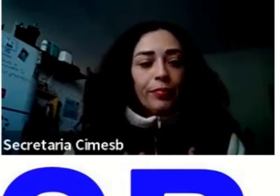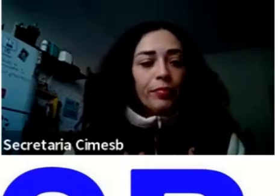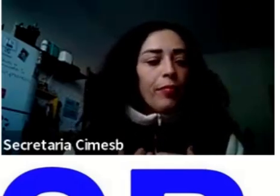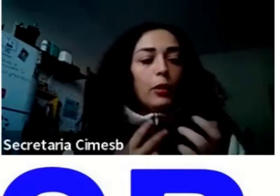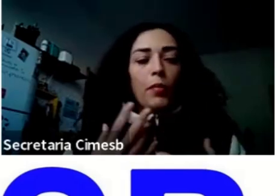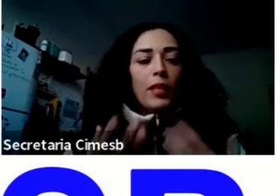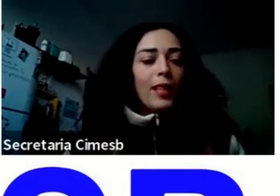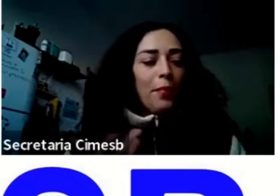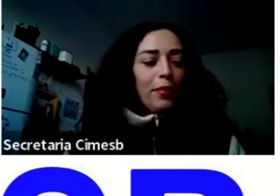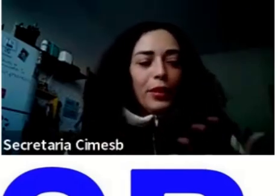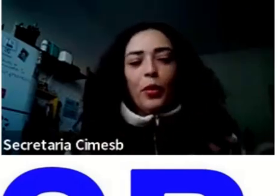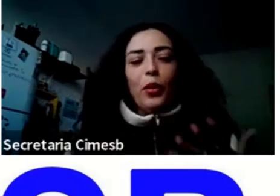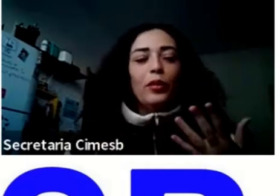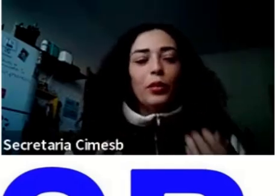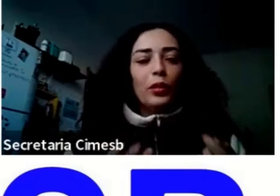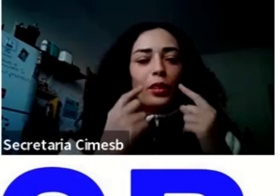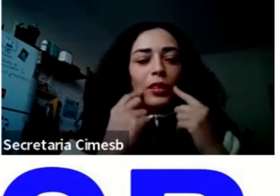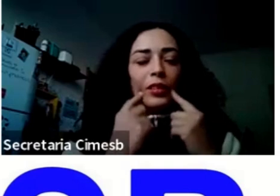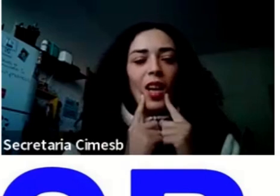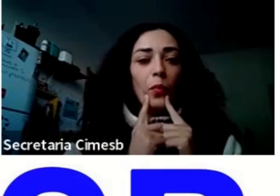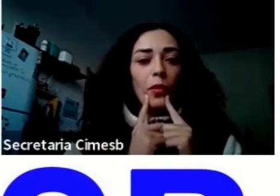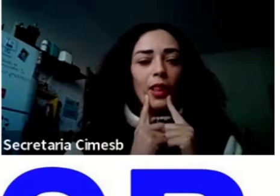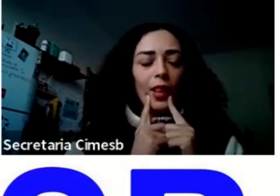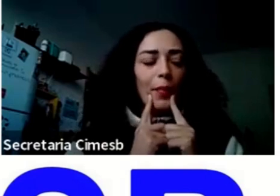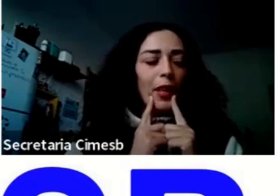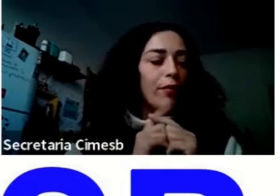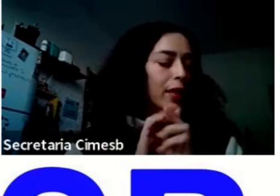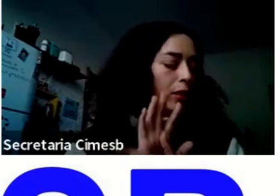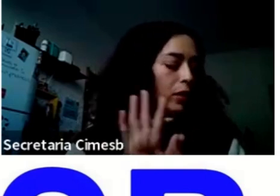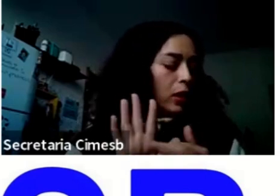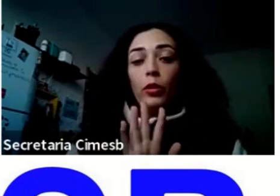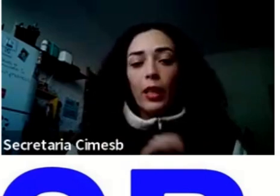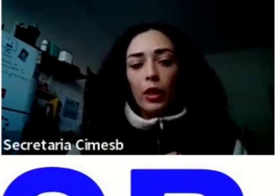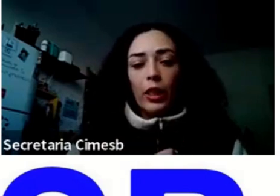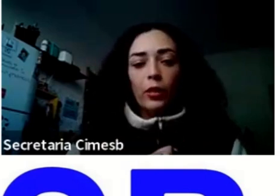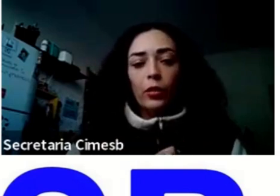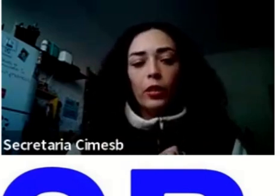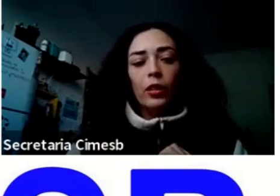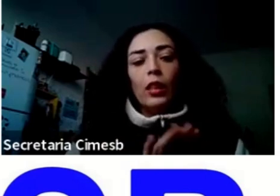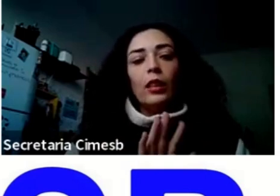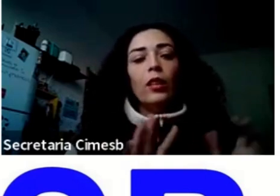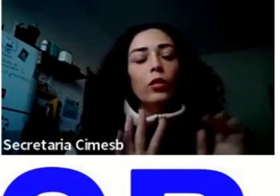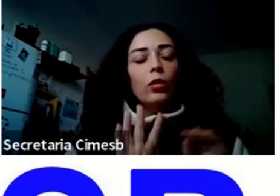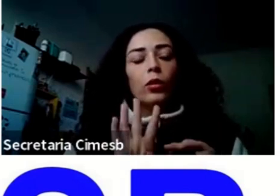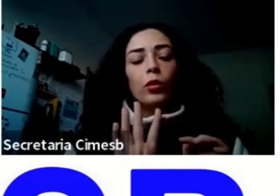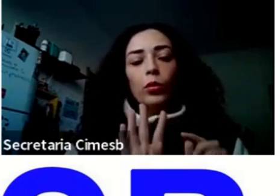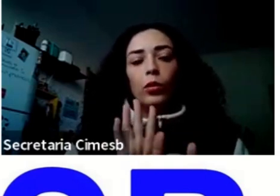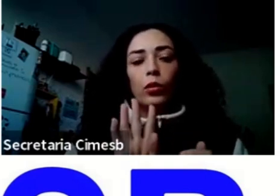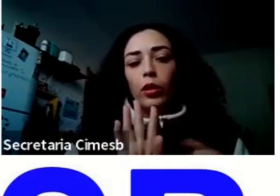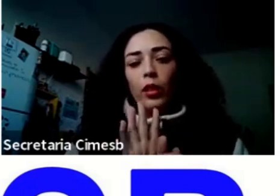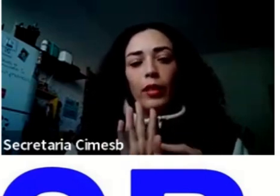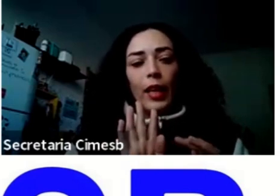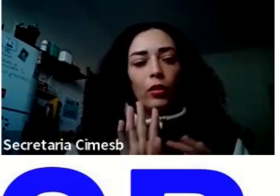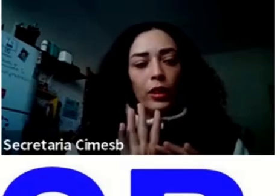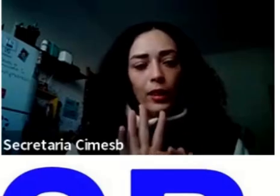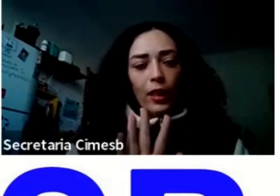aqui. Mas como assim, professor? Os surdos se comunicam? Lembra que eu falei dos 5 sentidos? Então, o